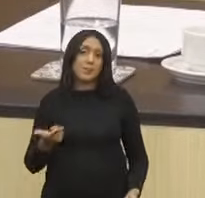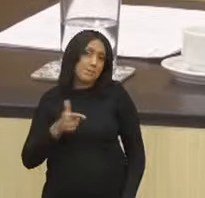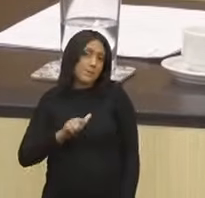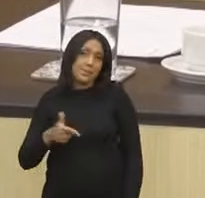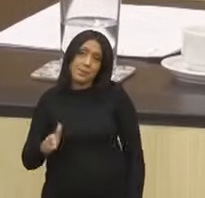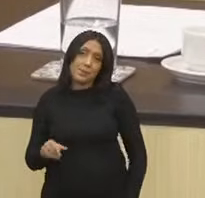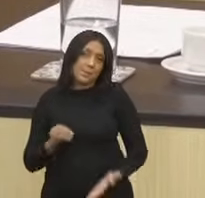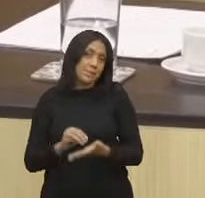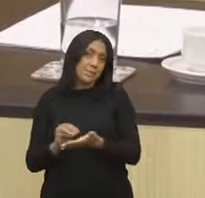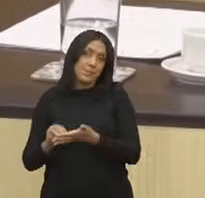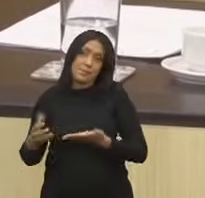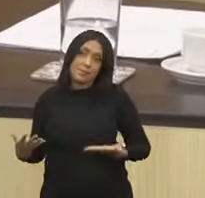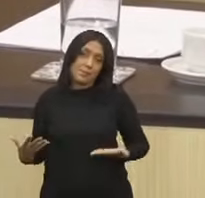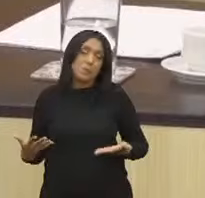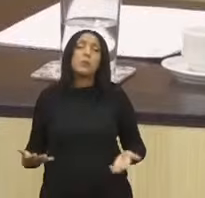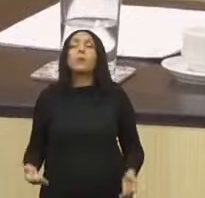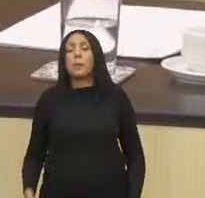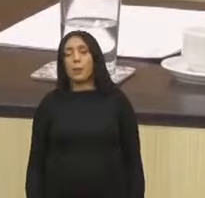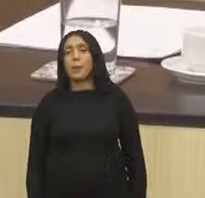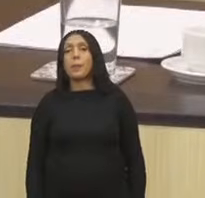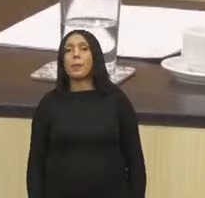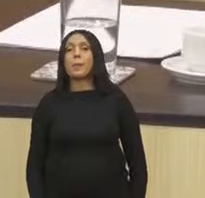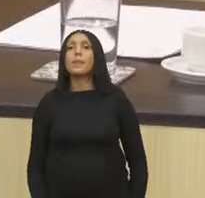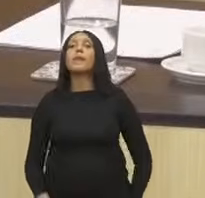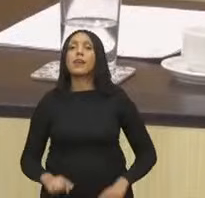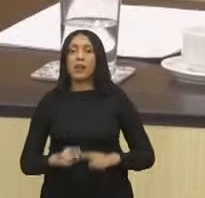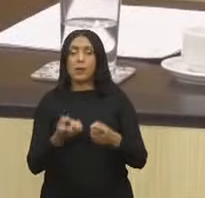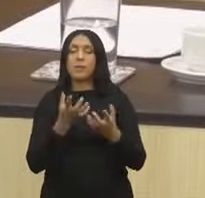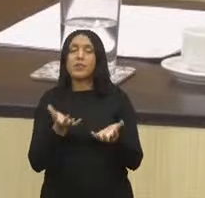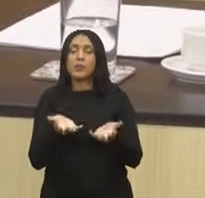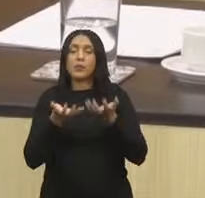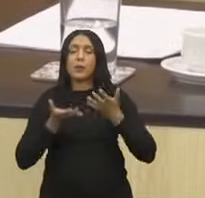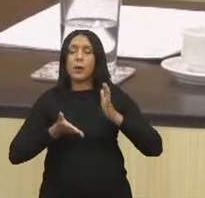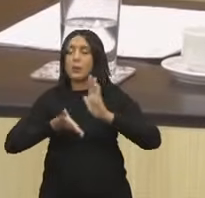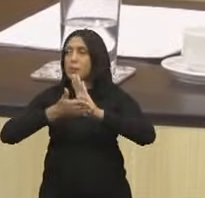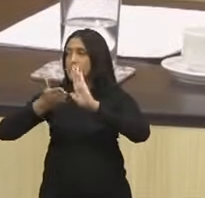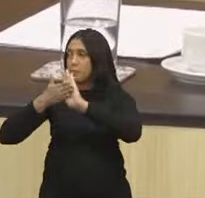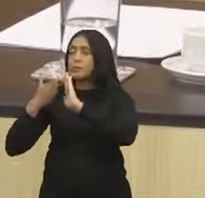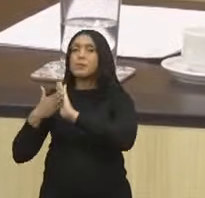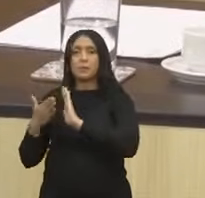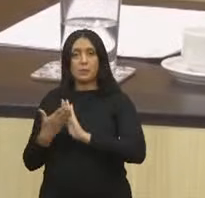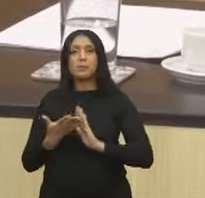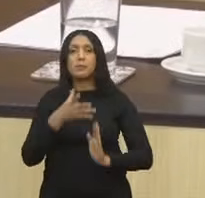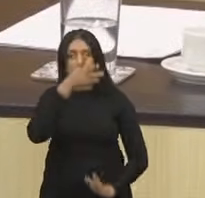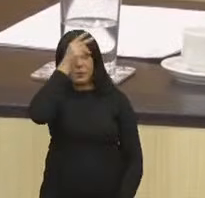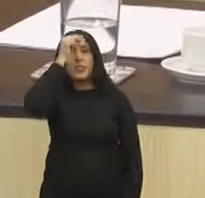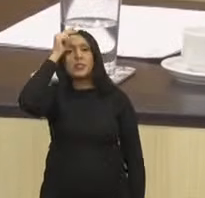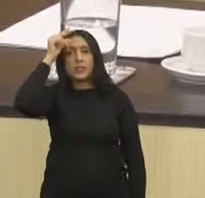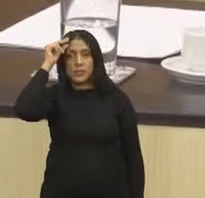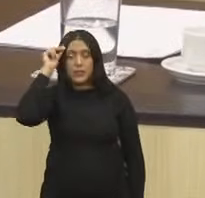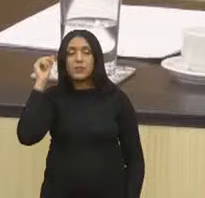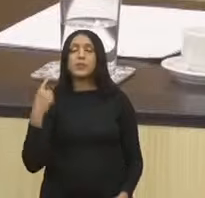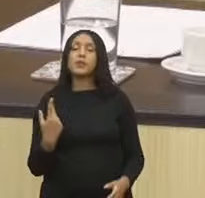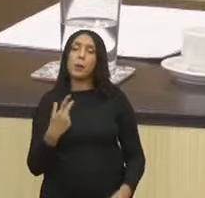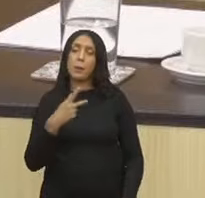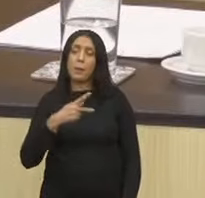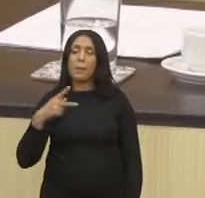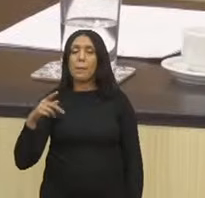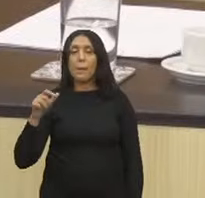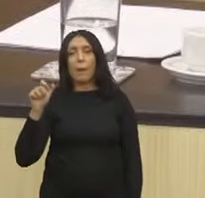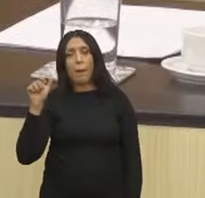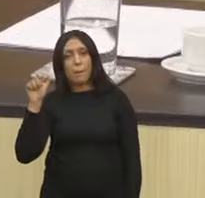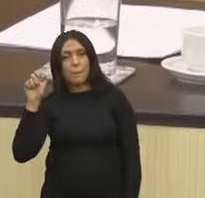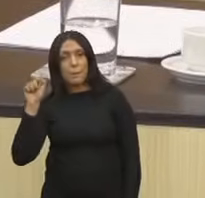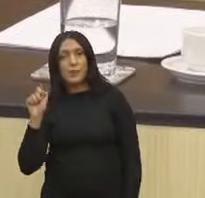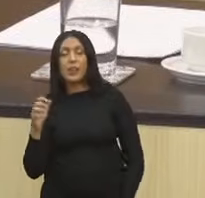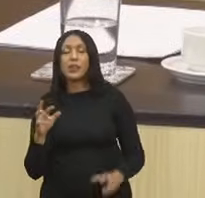serem colocados nas emendas. Mas, no mais, então, parabenizar, e a gente entende que é um grande passo para a cidade, uma peça importante, e a gente espera aí que essas